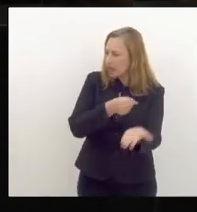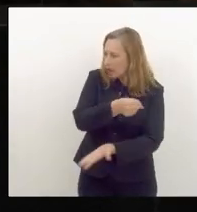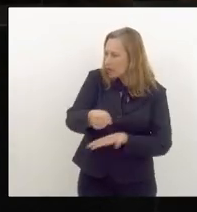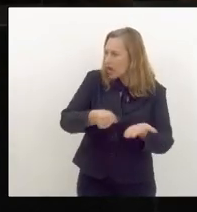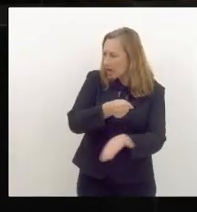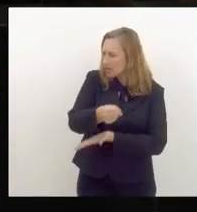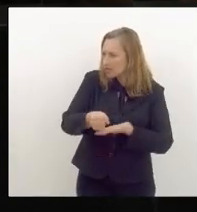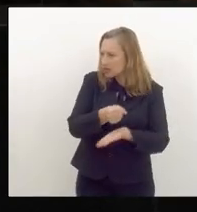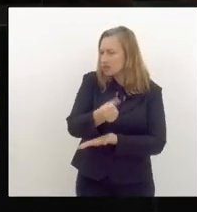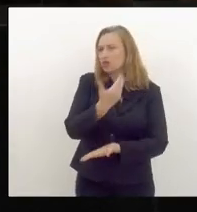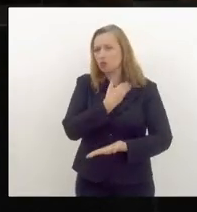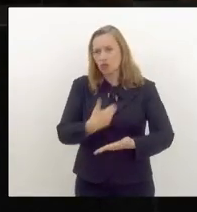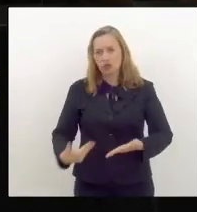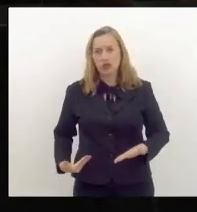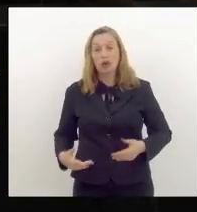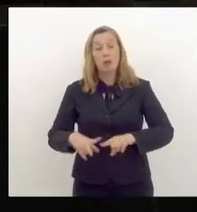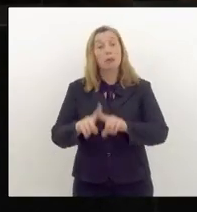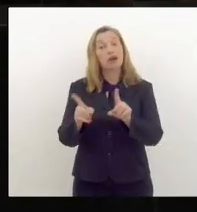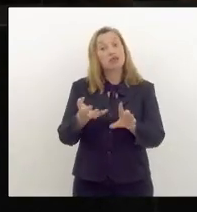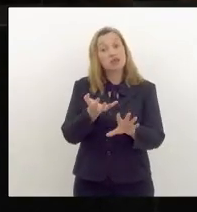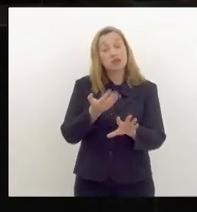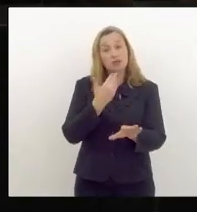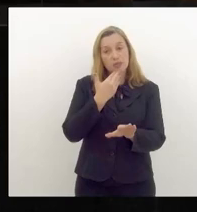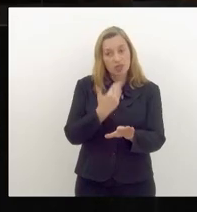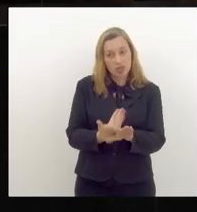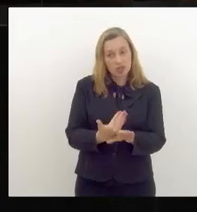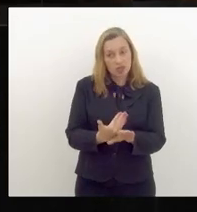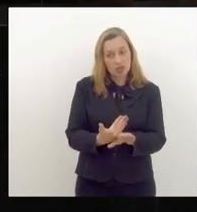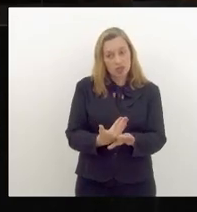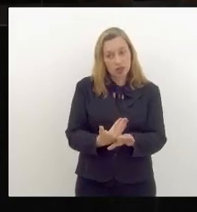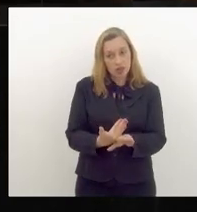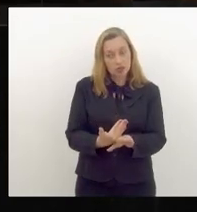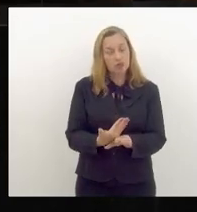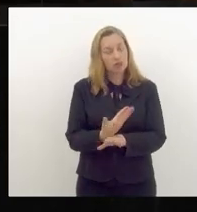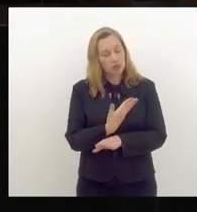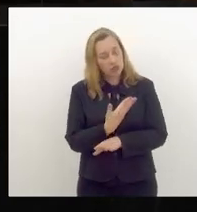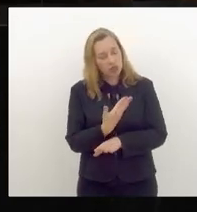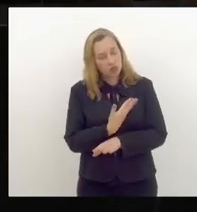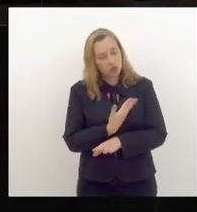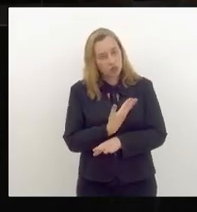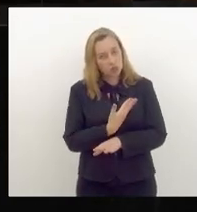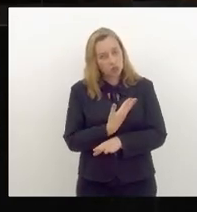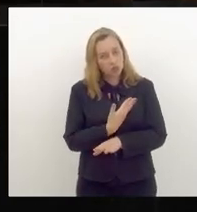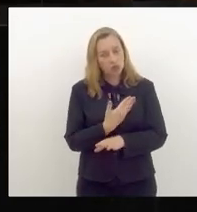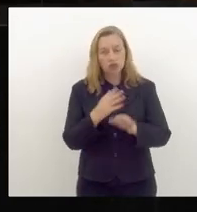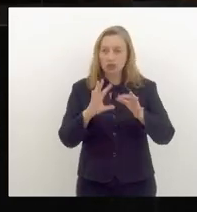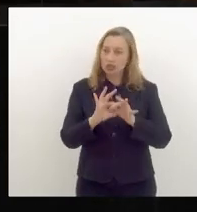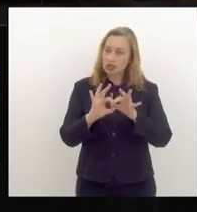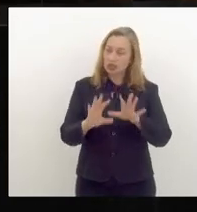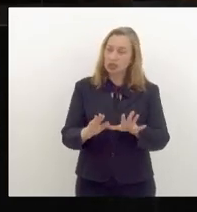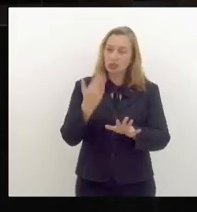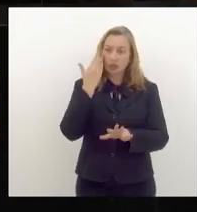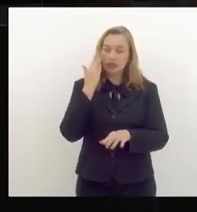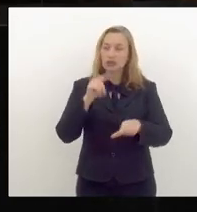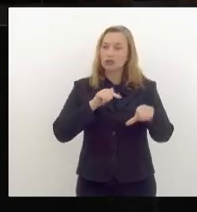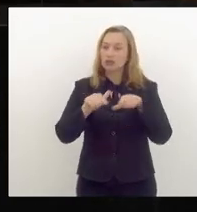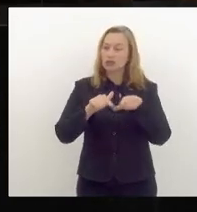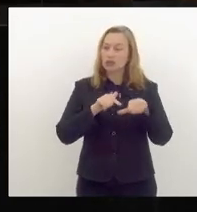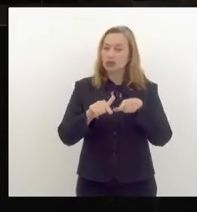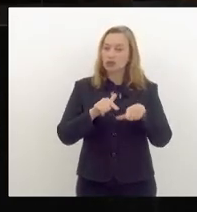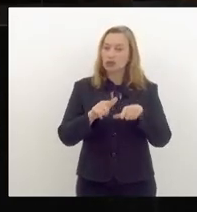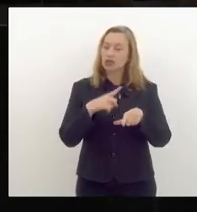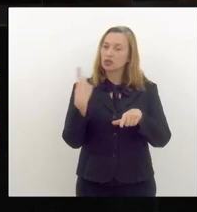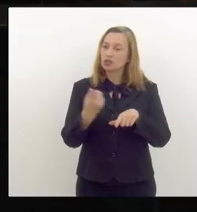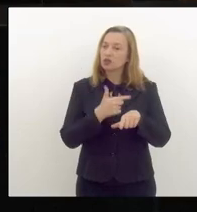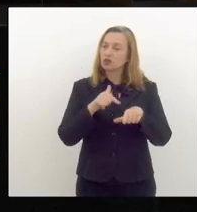base governista mas queria aqui solicitar aos meus pares dentro da minha Independência funcional que